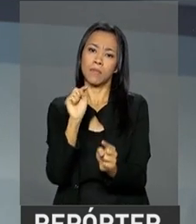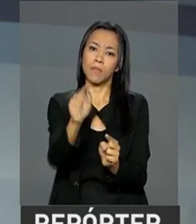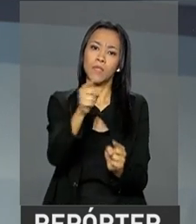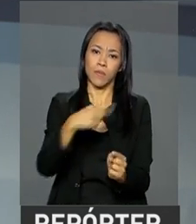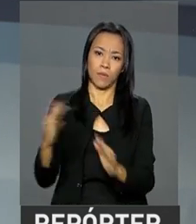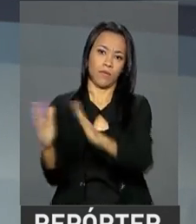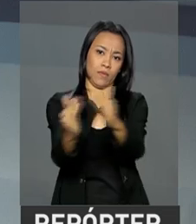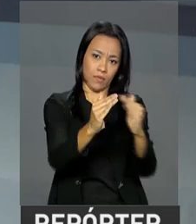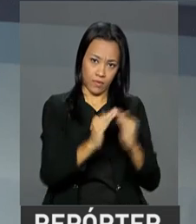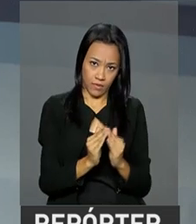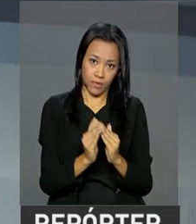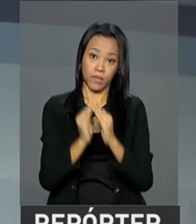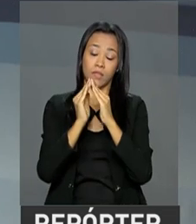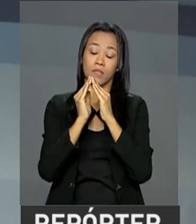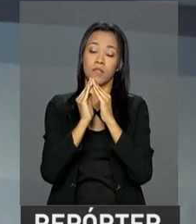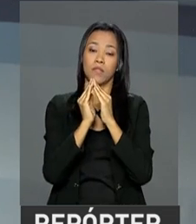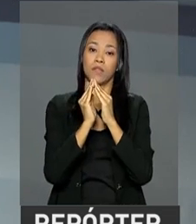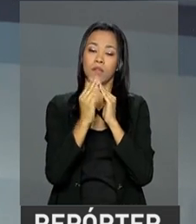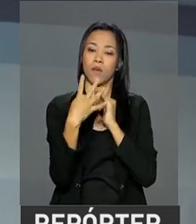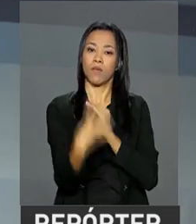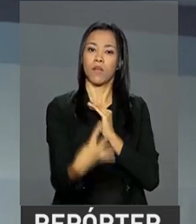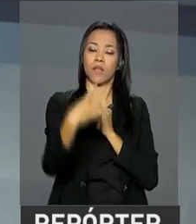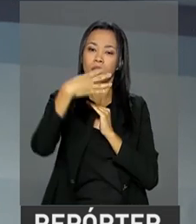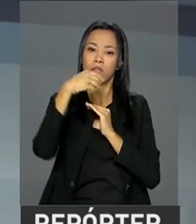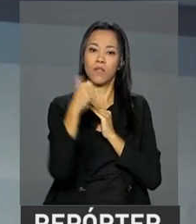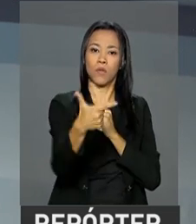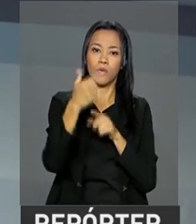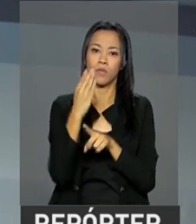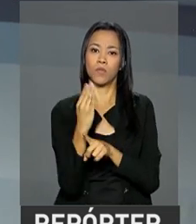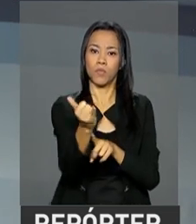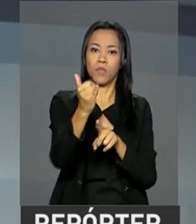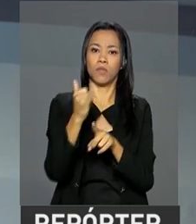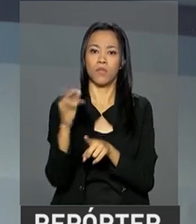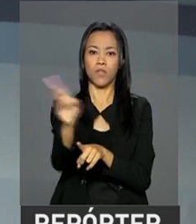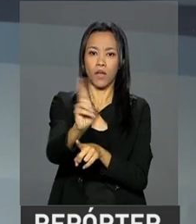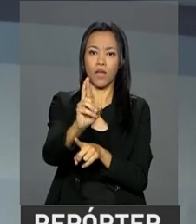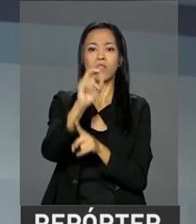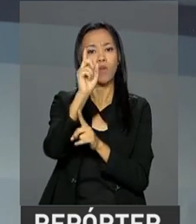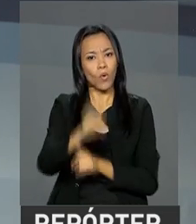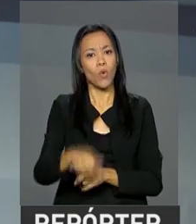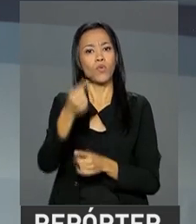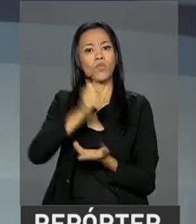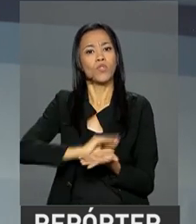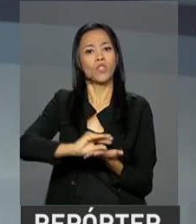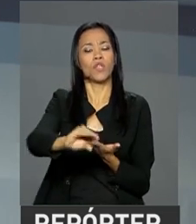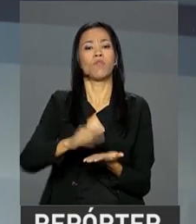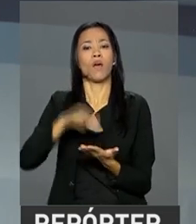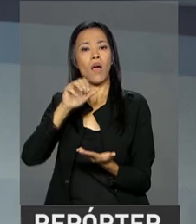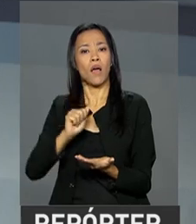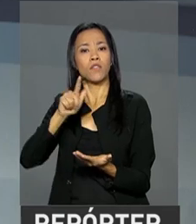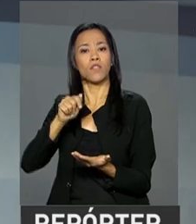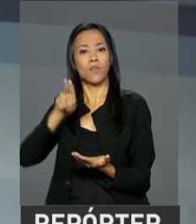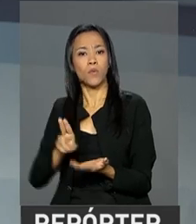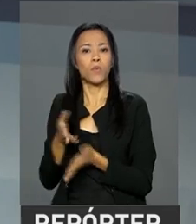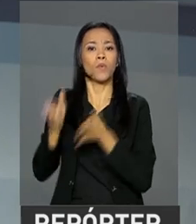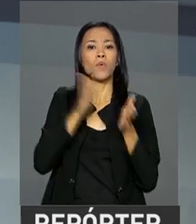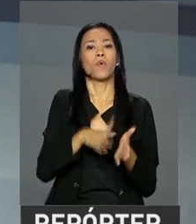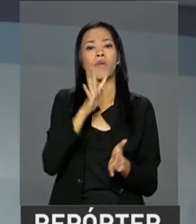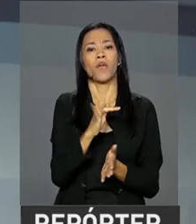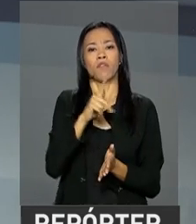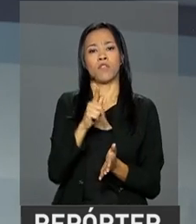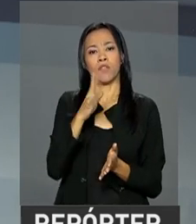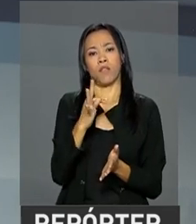habitacionais foram 42 bilhões Reis de investimento com recursos do ogu e do fcts nesses 12